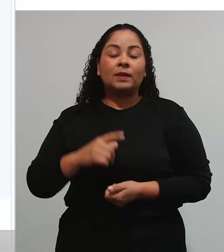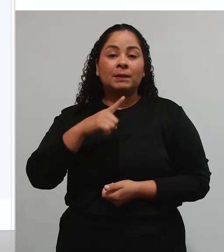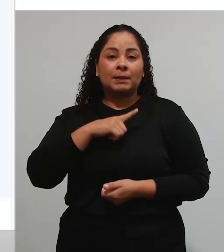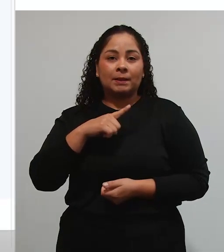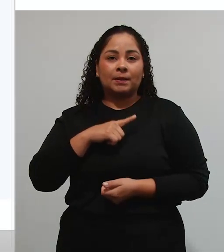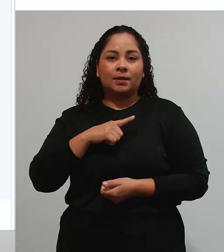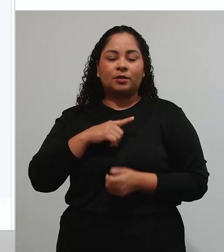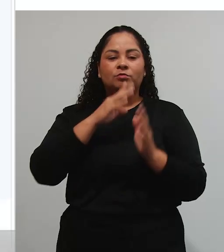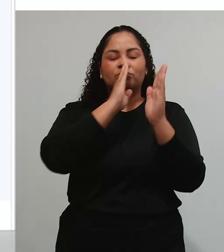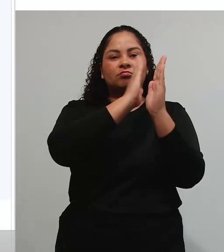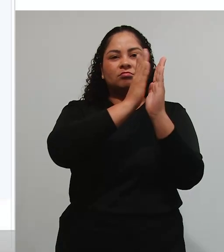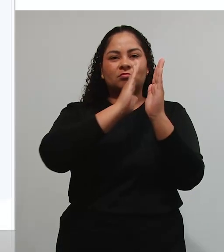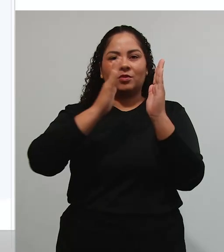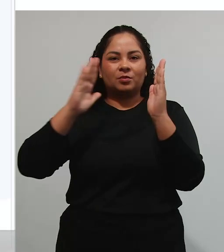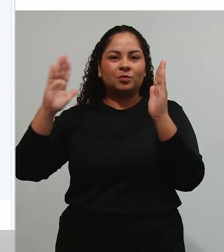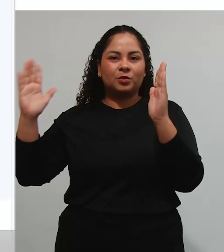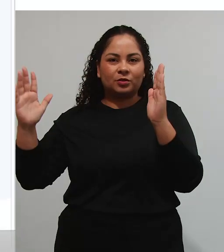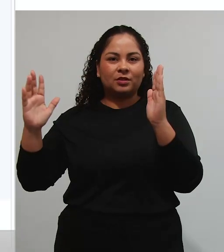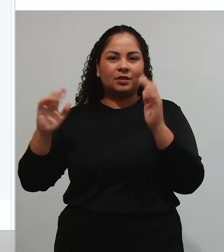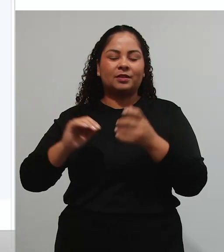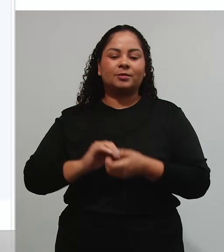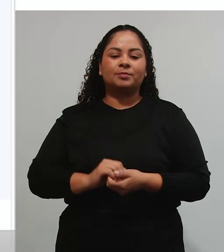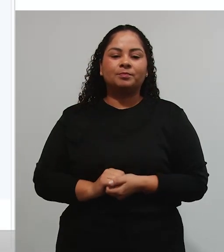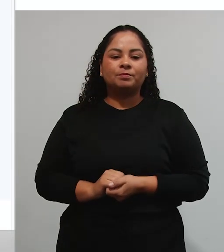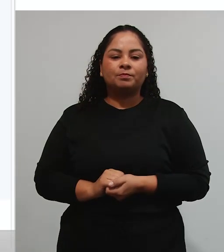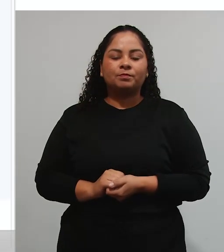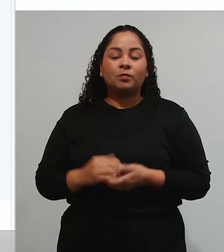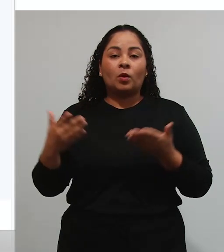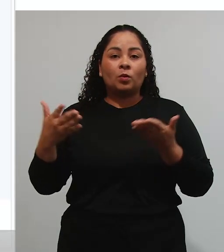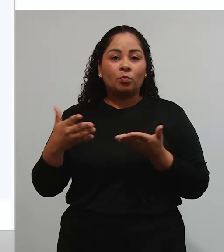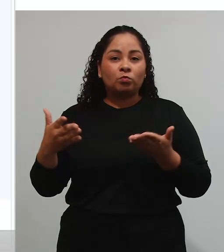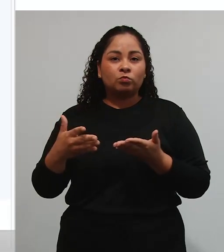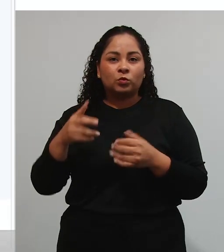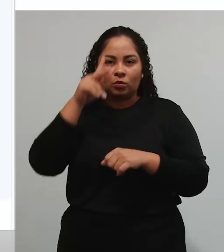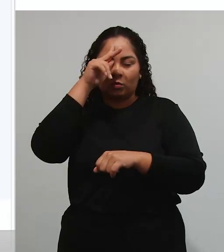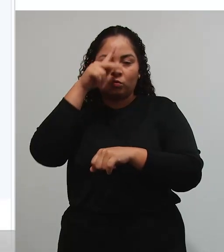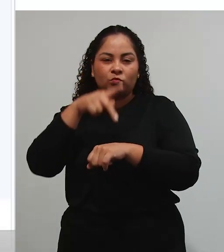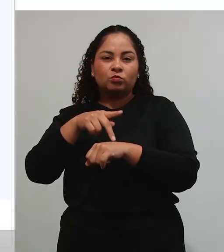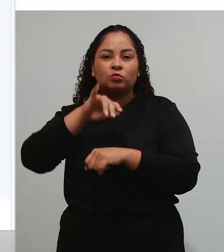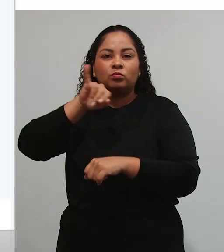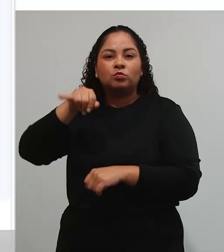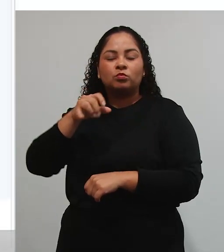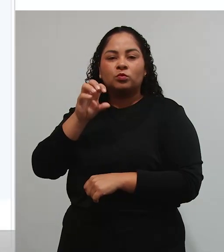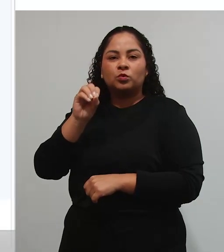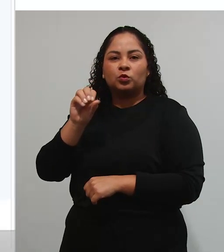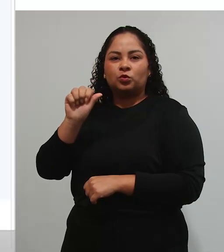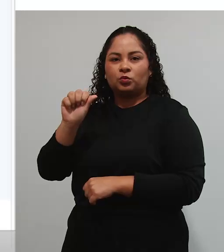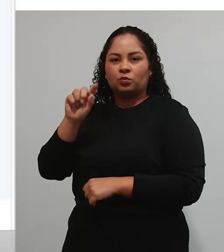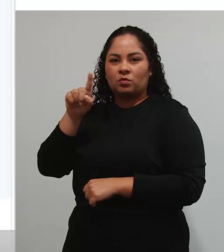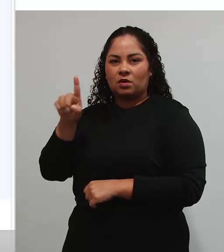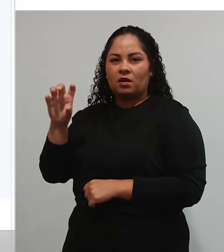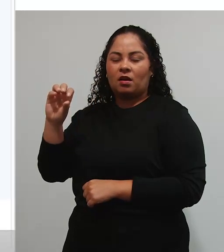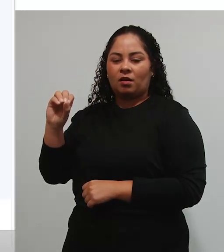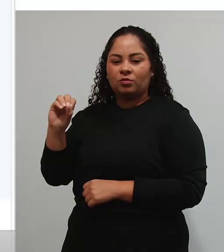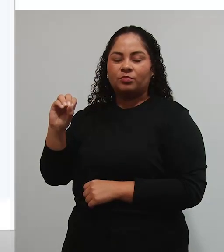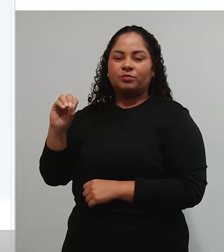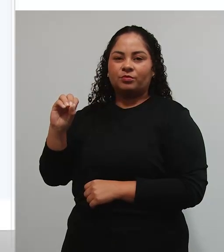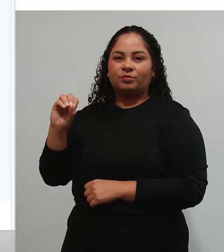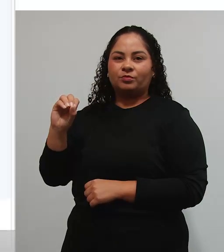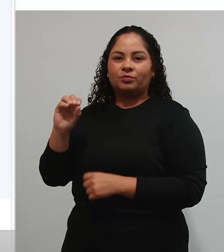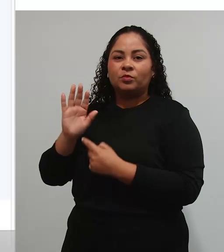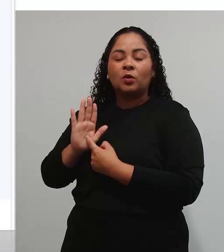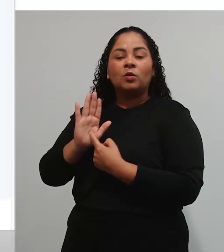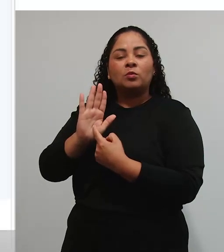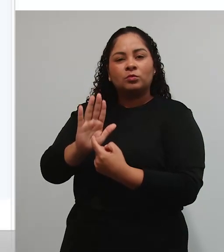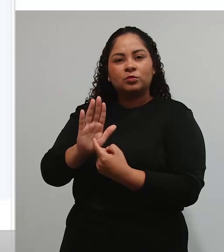menu, tá bom? Para a gente ver aqui o que o Joãozinho vai tratar sobre entrevista. Nós já temos um episódio aí sobre entrevista, então é